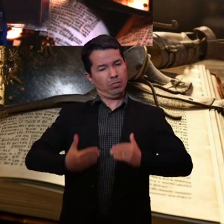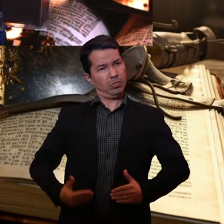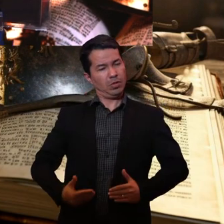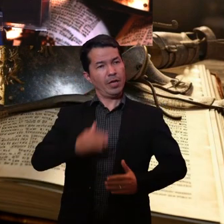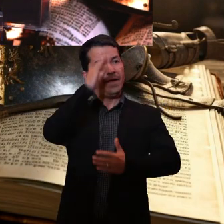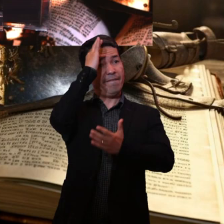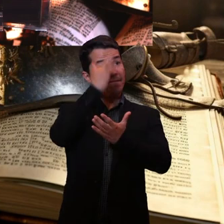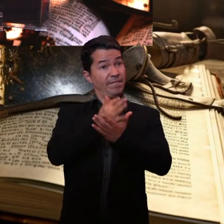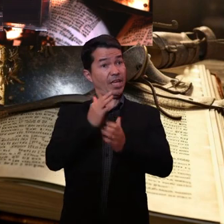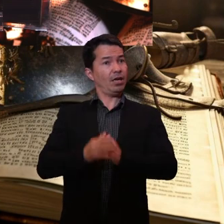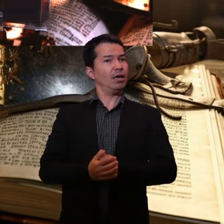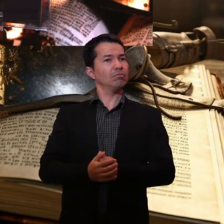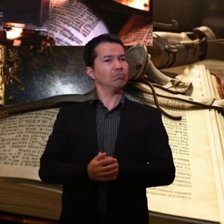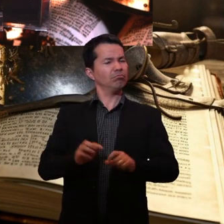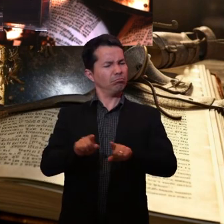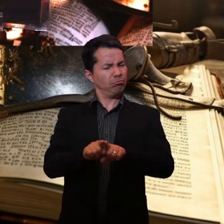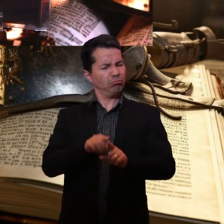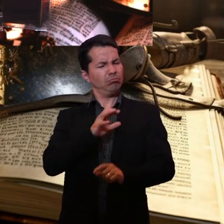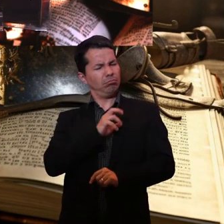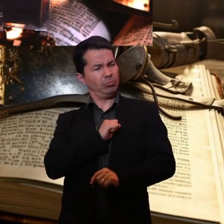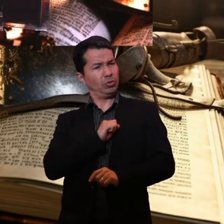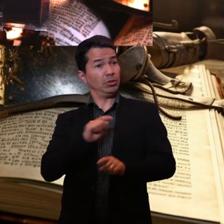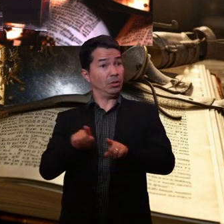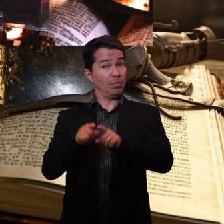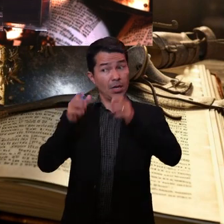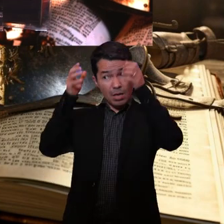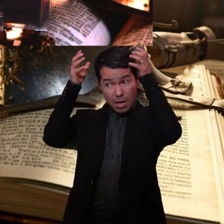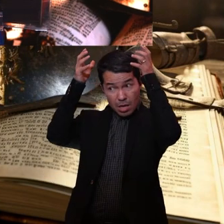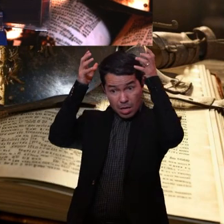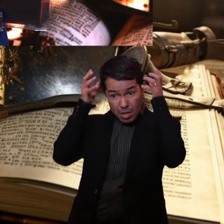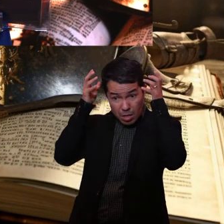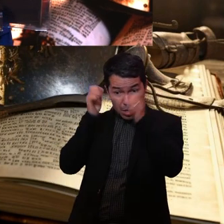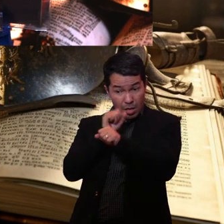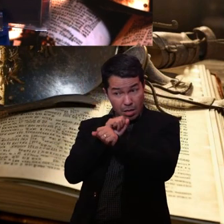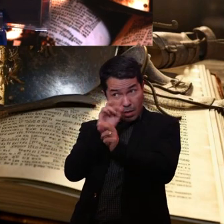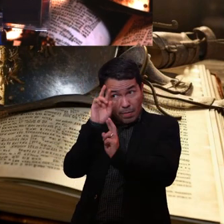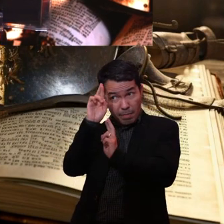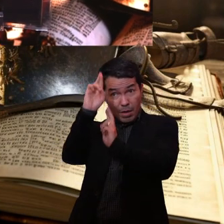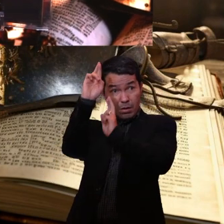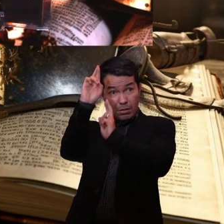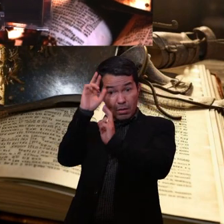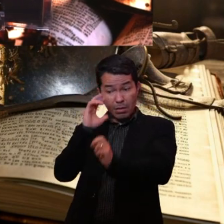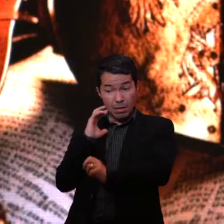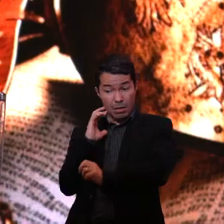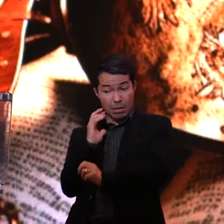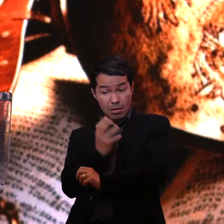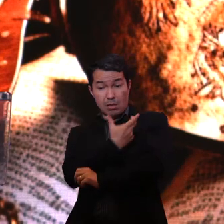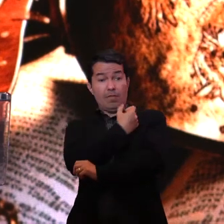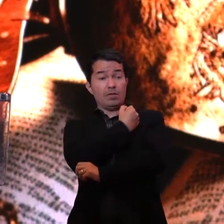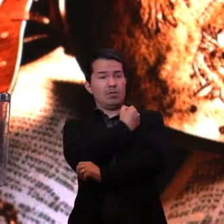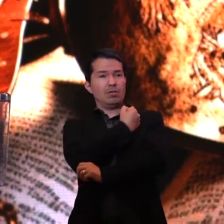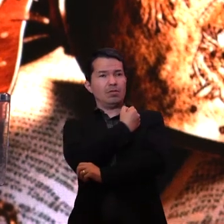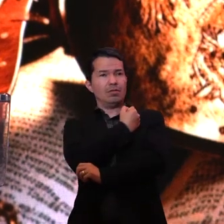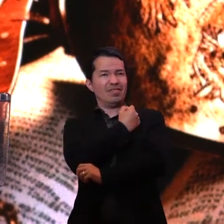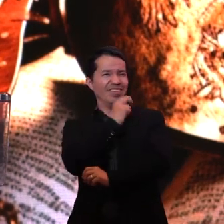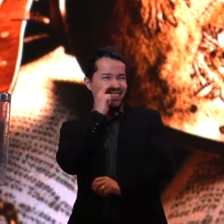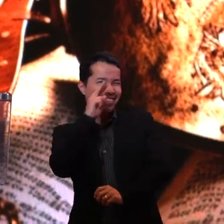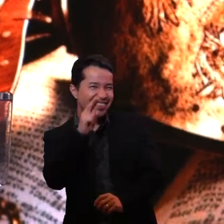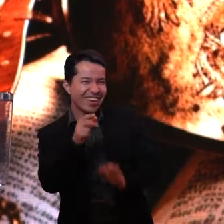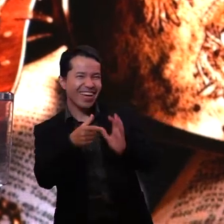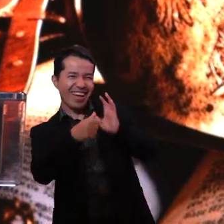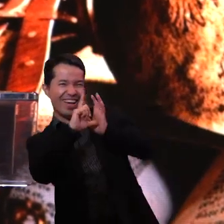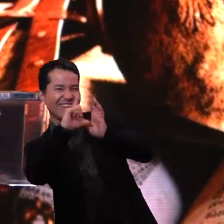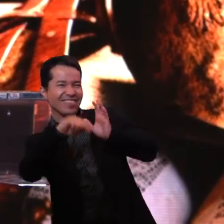o capacete da esperança da salvação. Note que agora ele acrescenta uma palavra. Ele chama